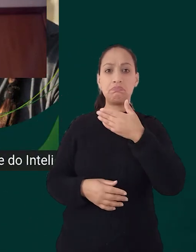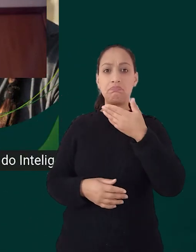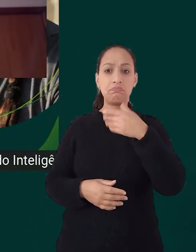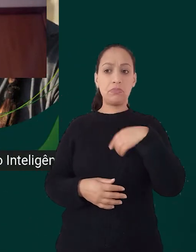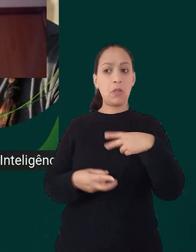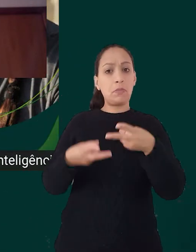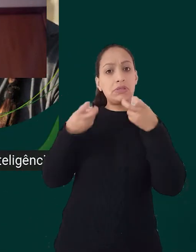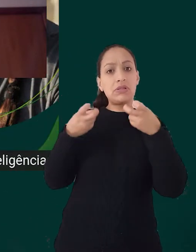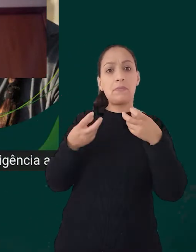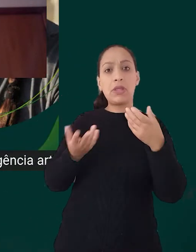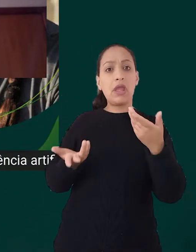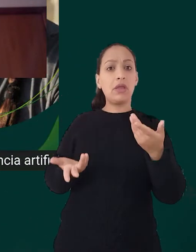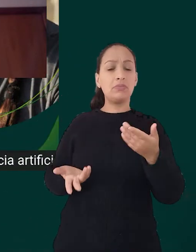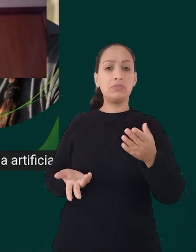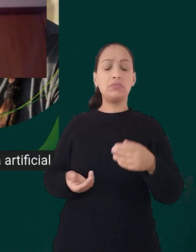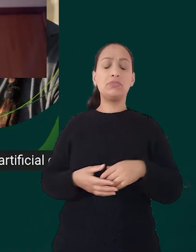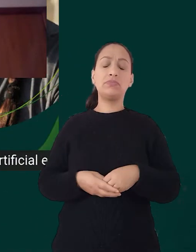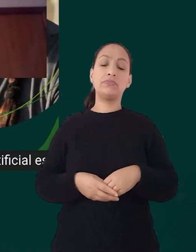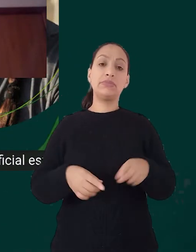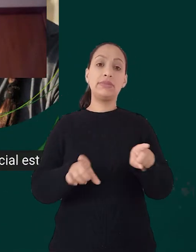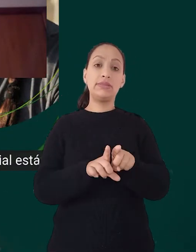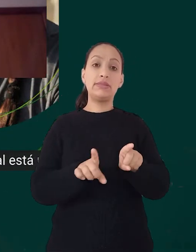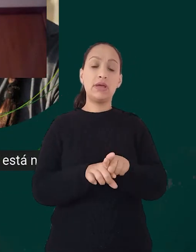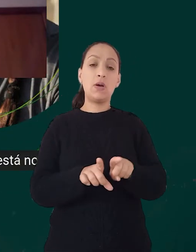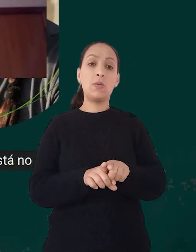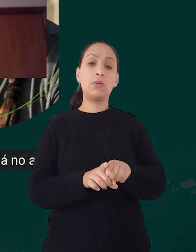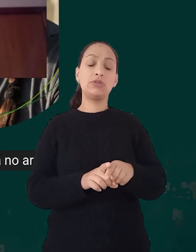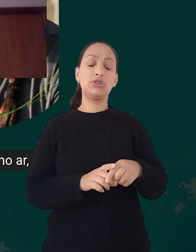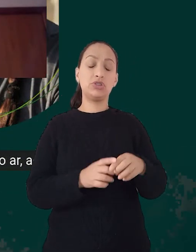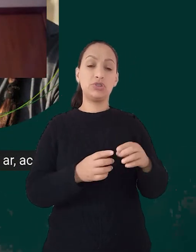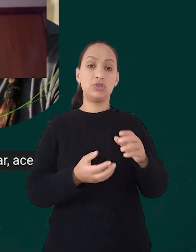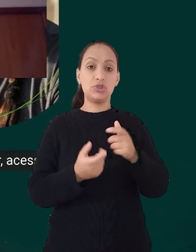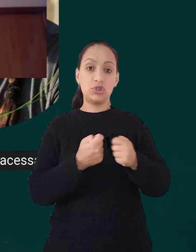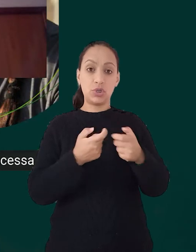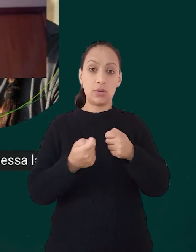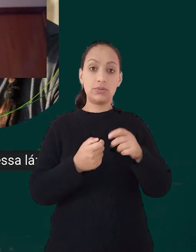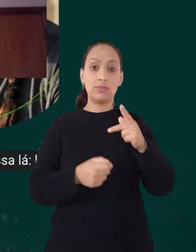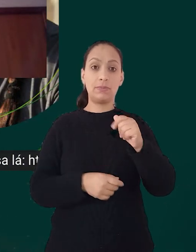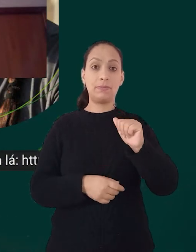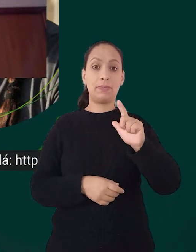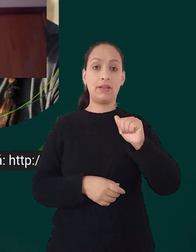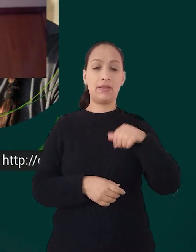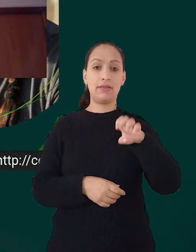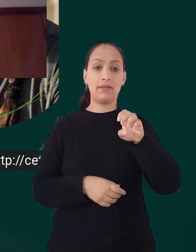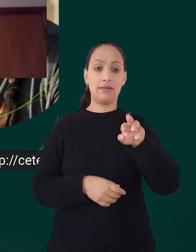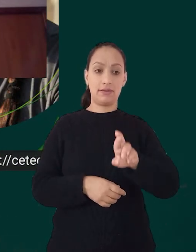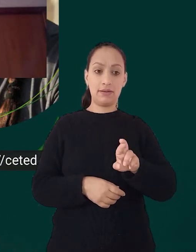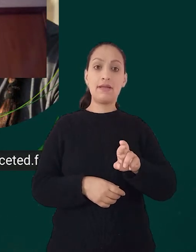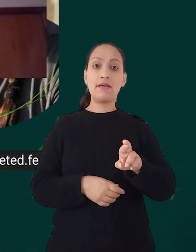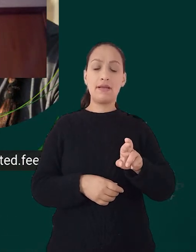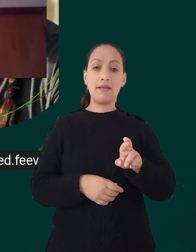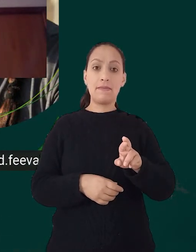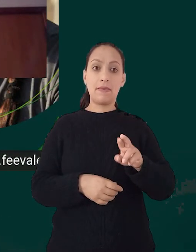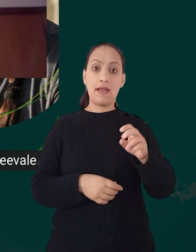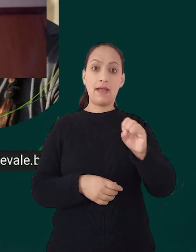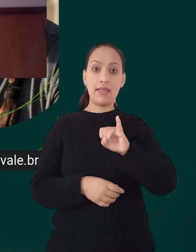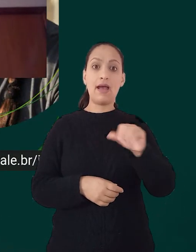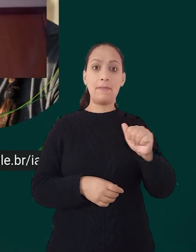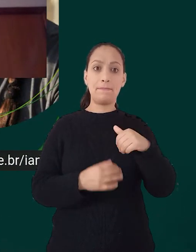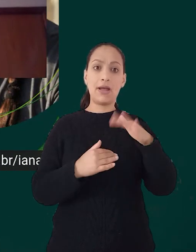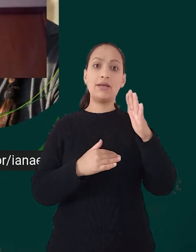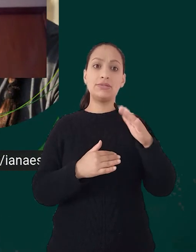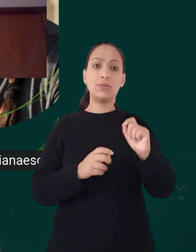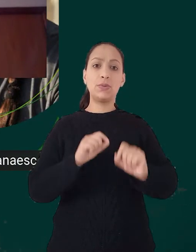jogos multiplayer, a inteligência artificial, ela fica mais a cargo da inteligência do outro jogador, né? Então, que